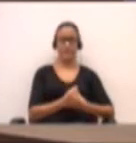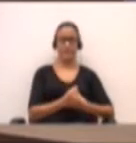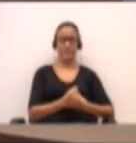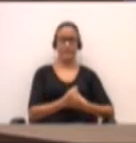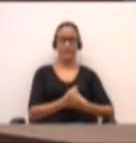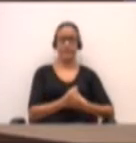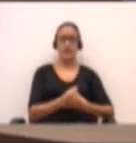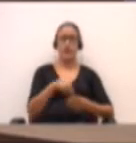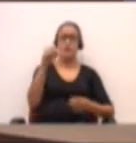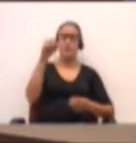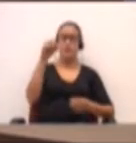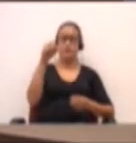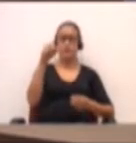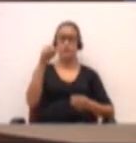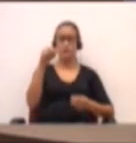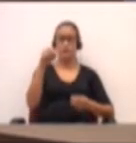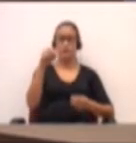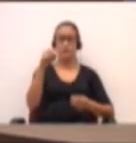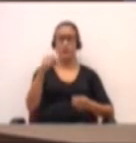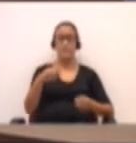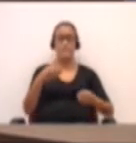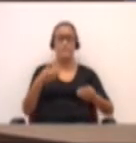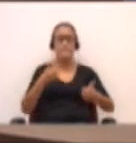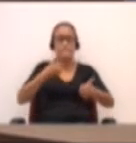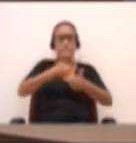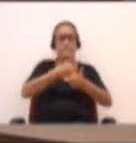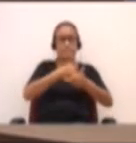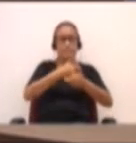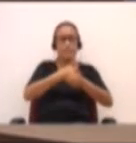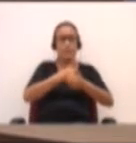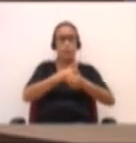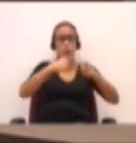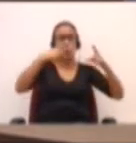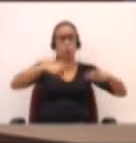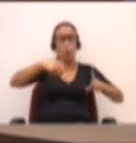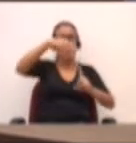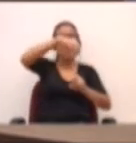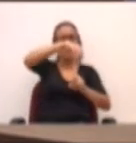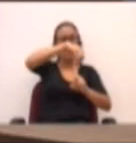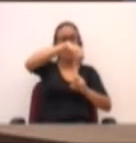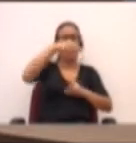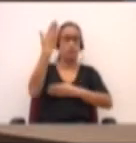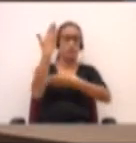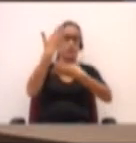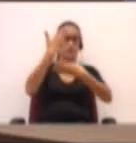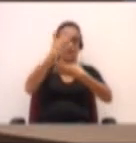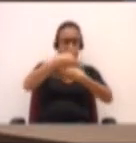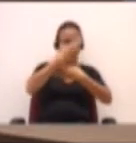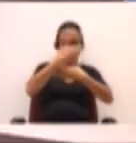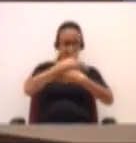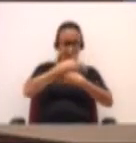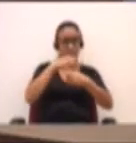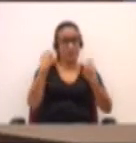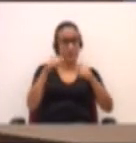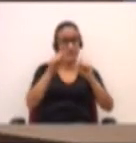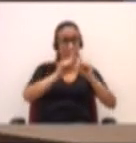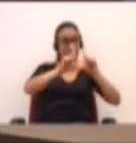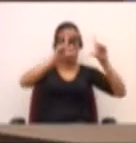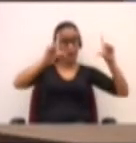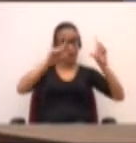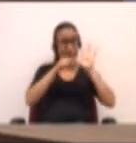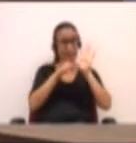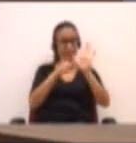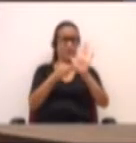nas proximidades dos pontos de táxi do município de Limeira e da outras providências. Autor: vereador Jorge de